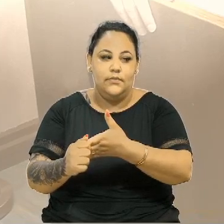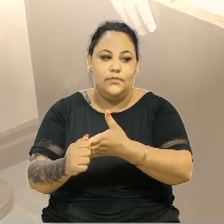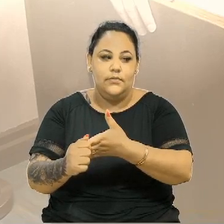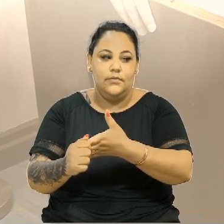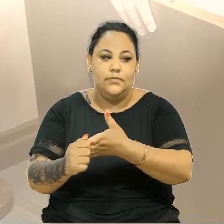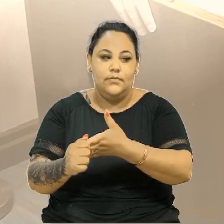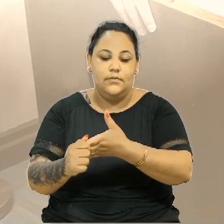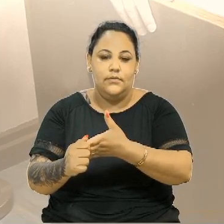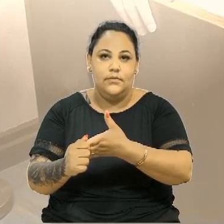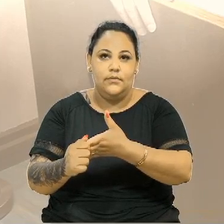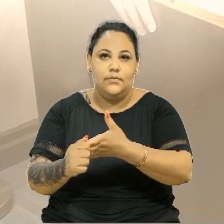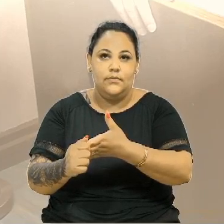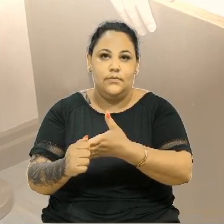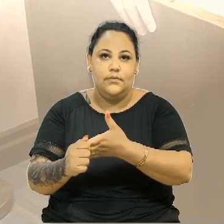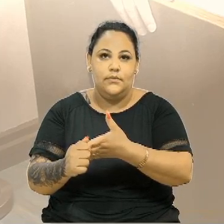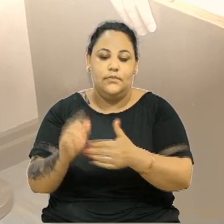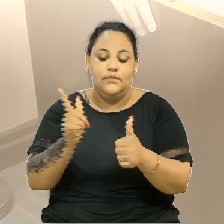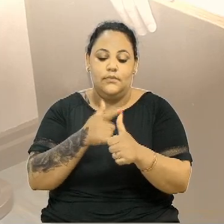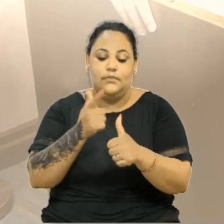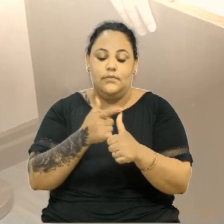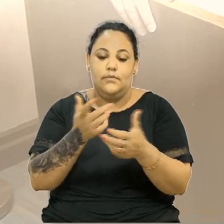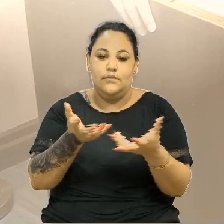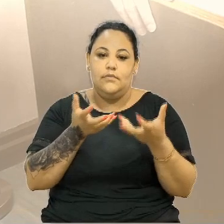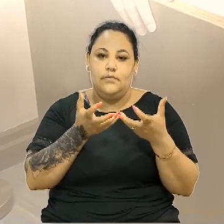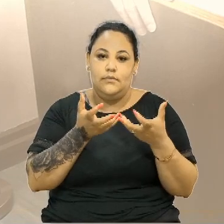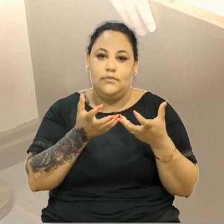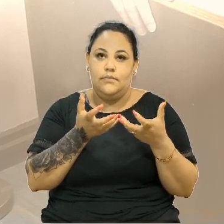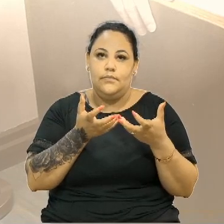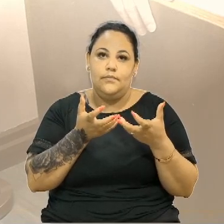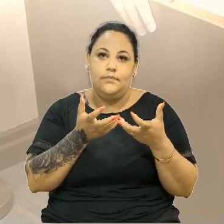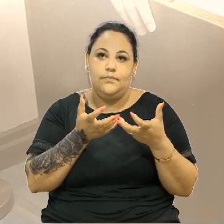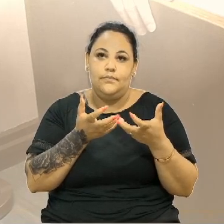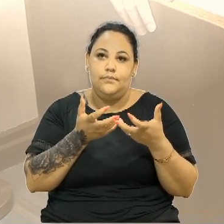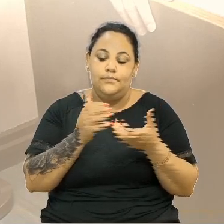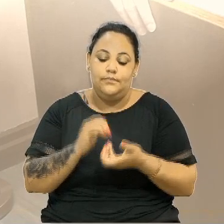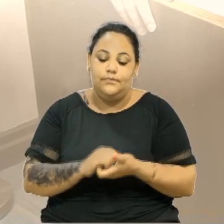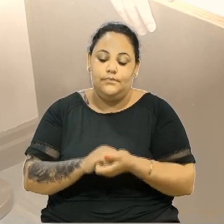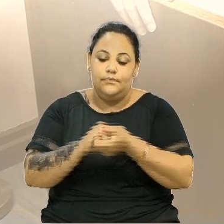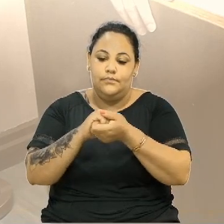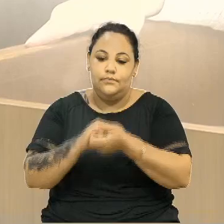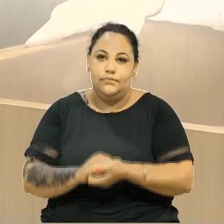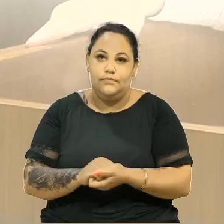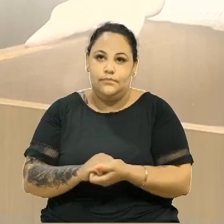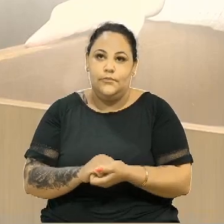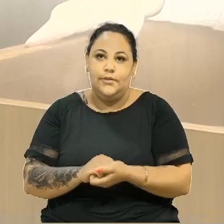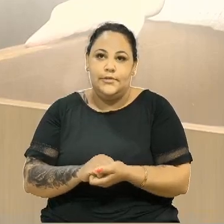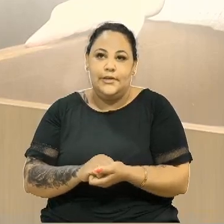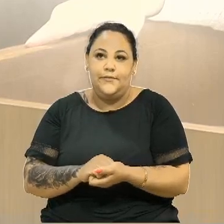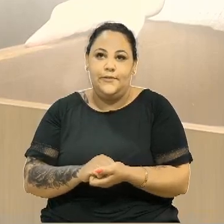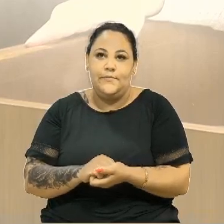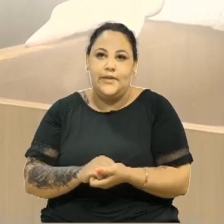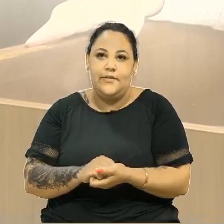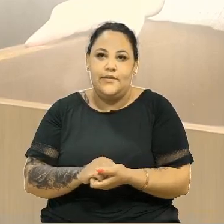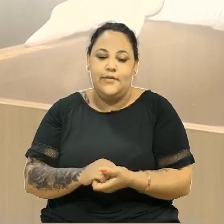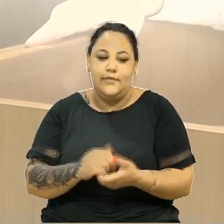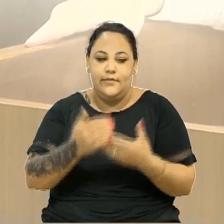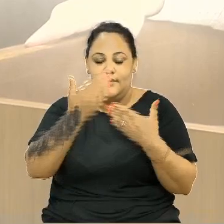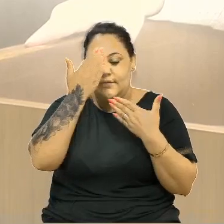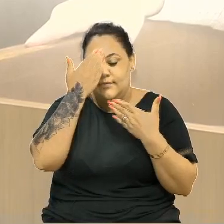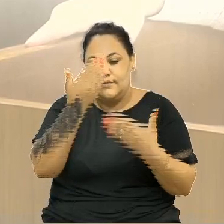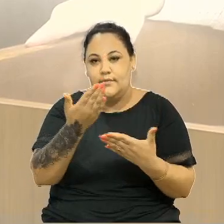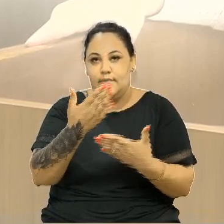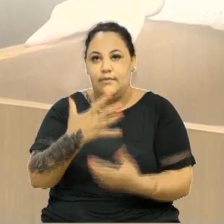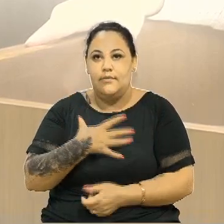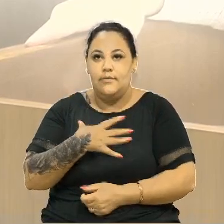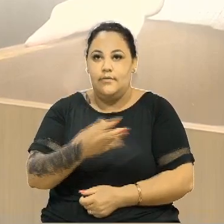sociais. Primeiramente, eu quero transmitir os meus cumprimentos, o nosso agradecimento ao filho